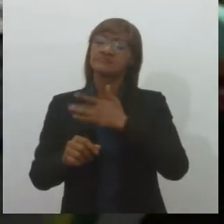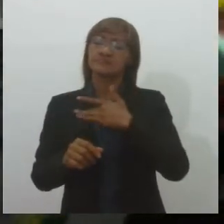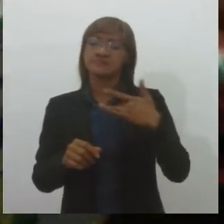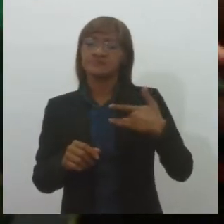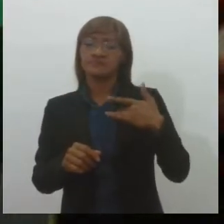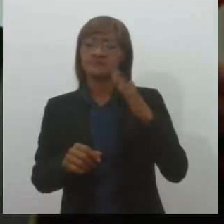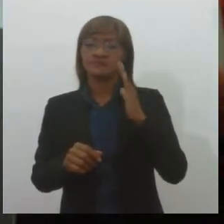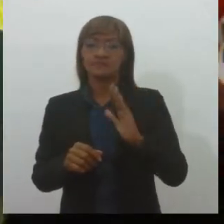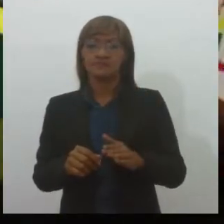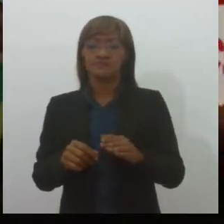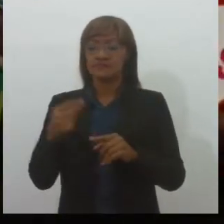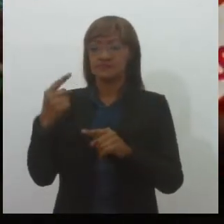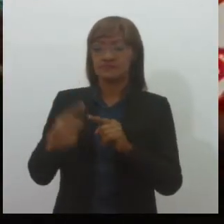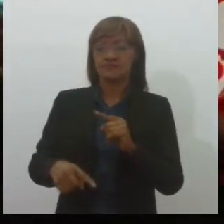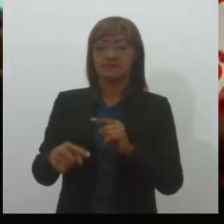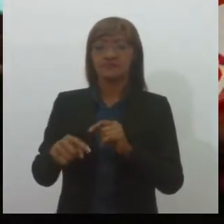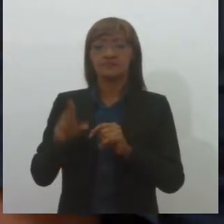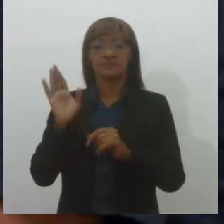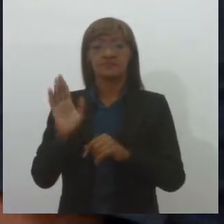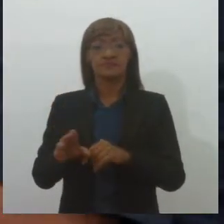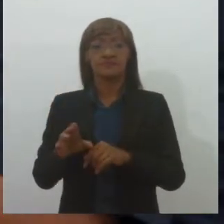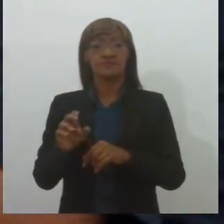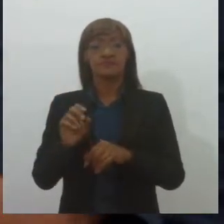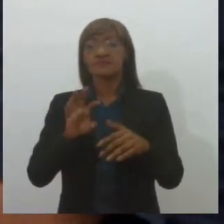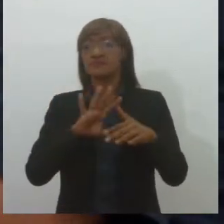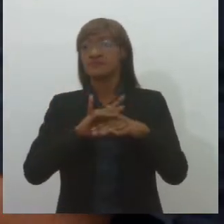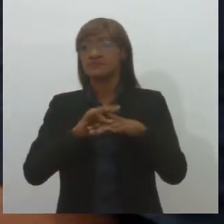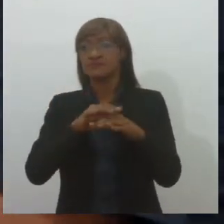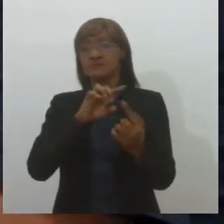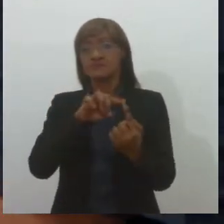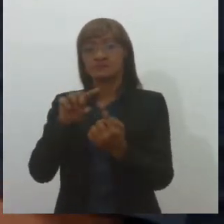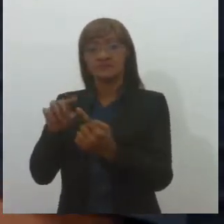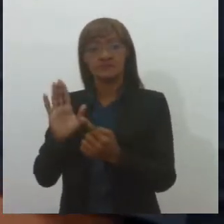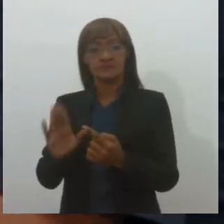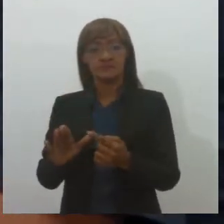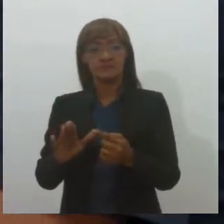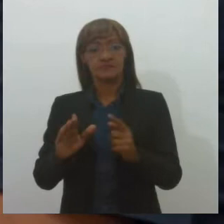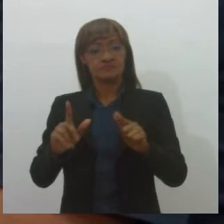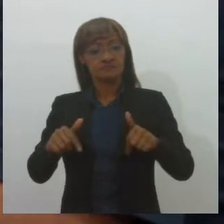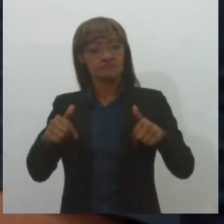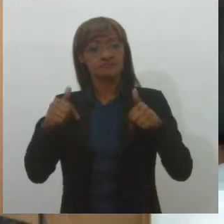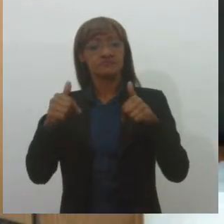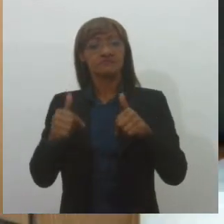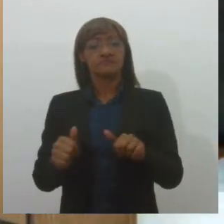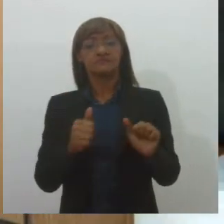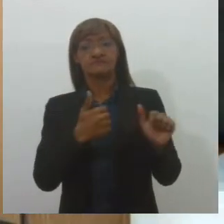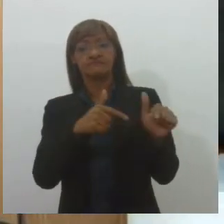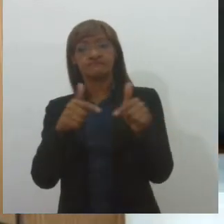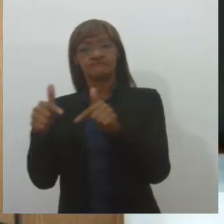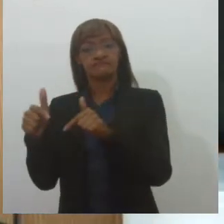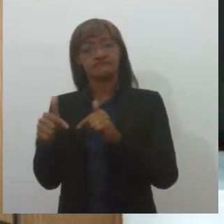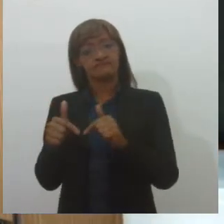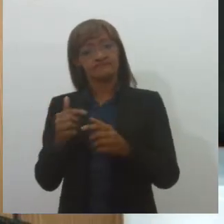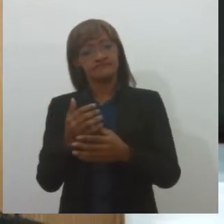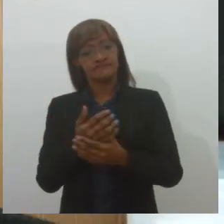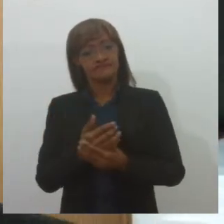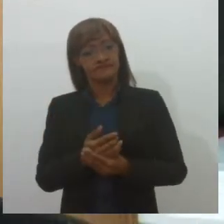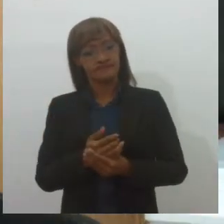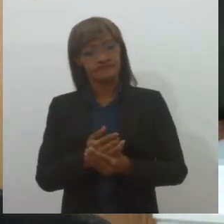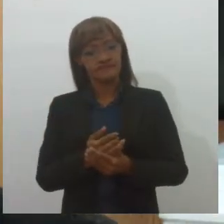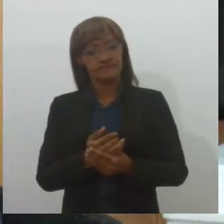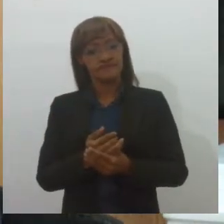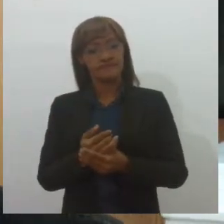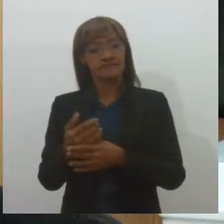combate às endemias os profissionais encaram em inúmeros desafios na rotina de trabalho por ser um profissional